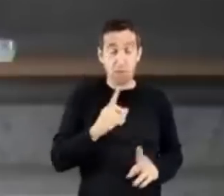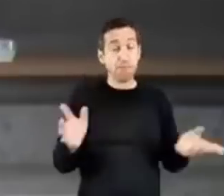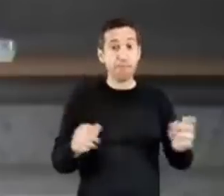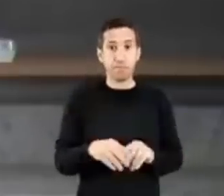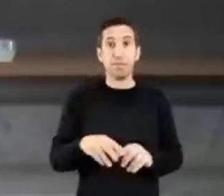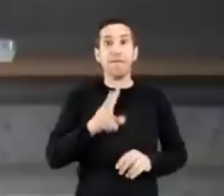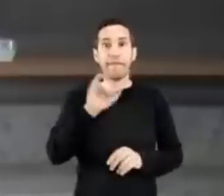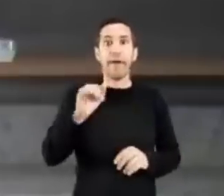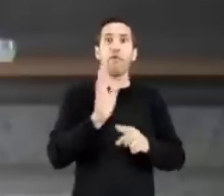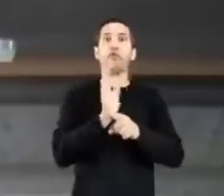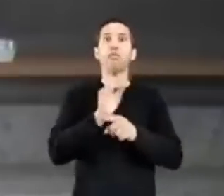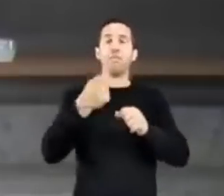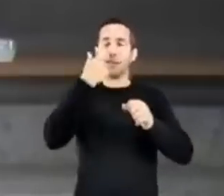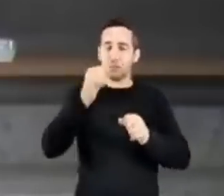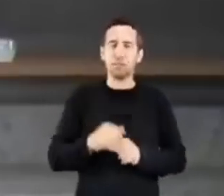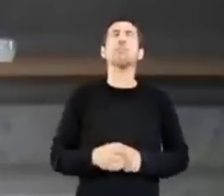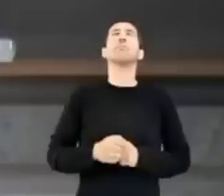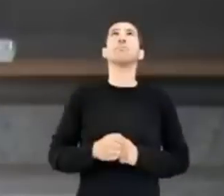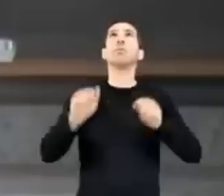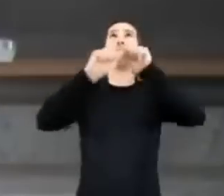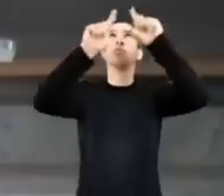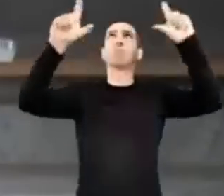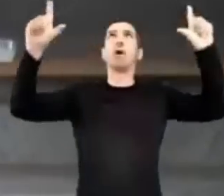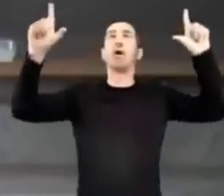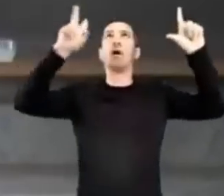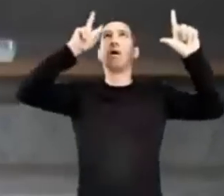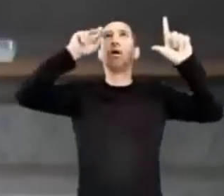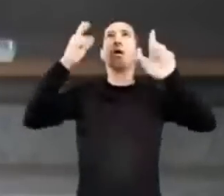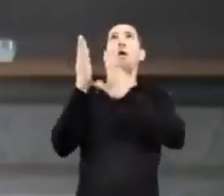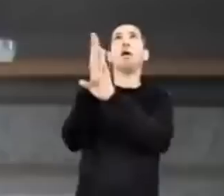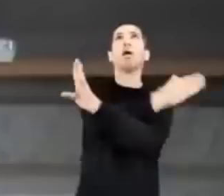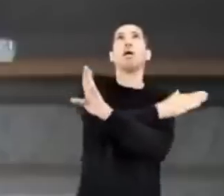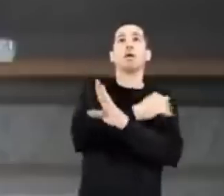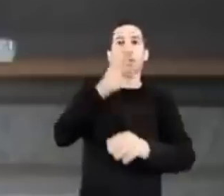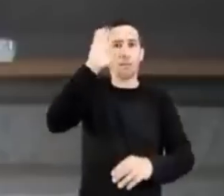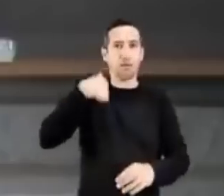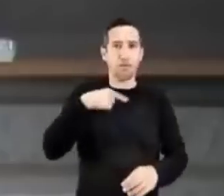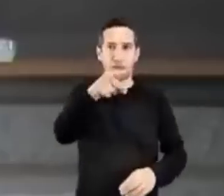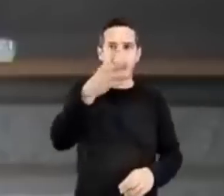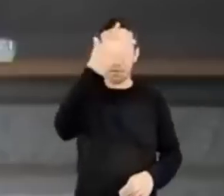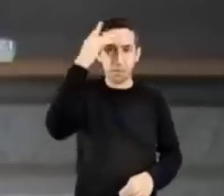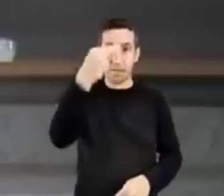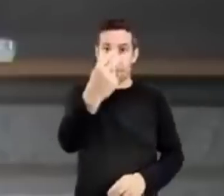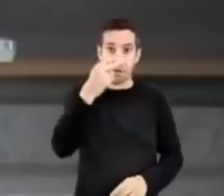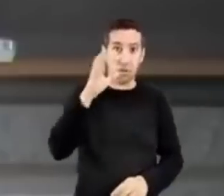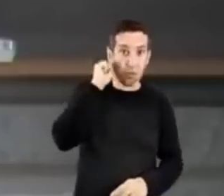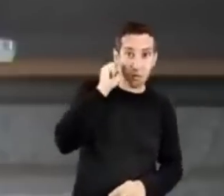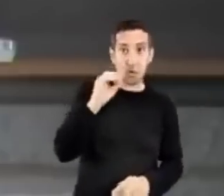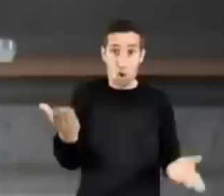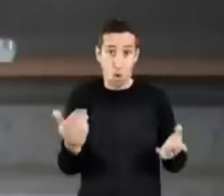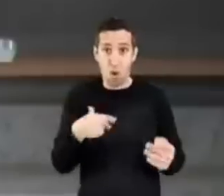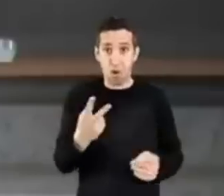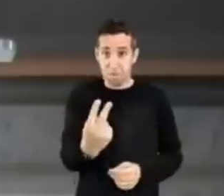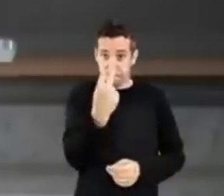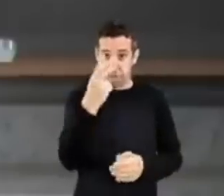filme se você já imaginou se alguém aqui que que tá vendo ouvindo de alguma maneira essa mensagem por semi não for